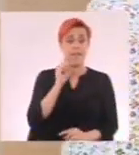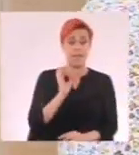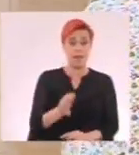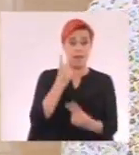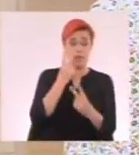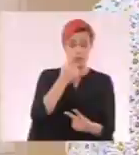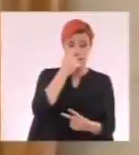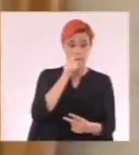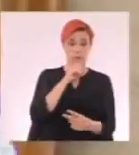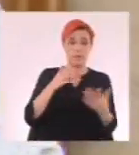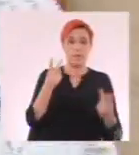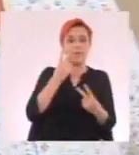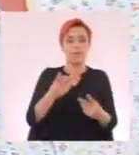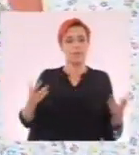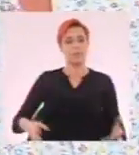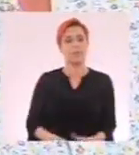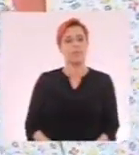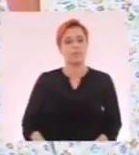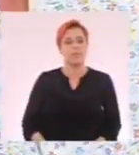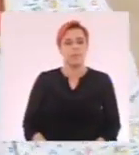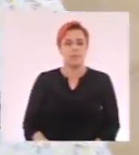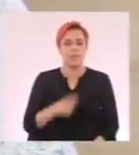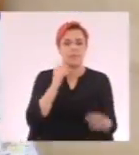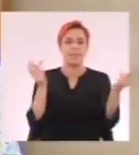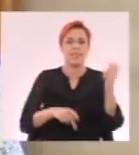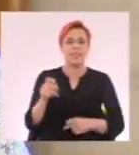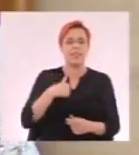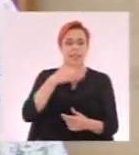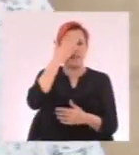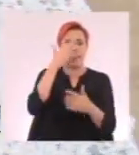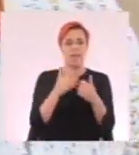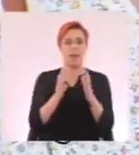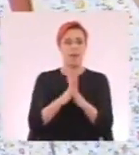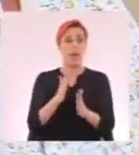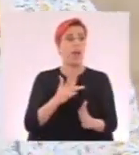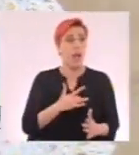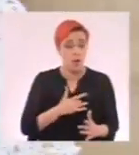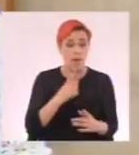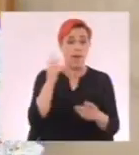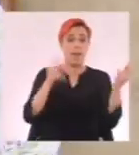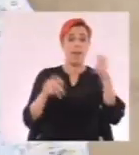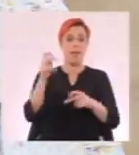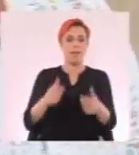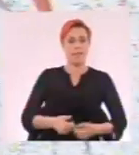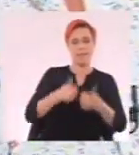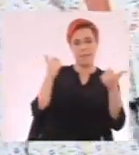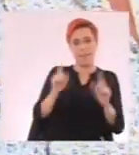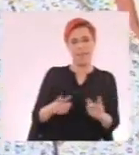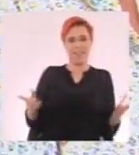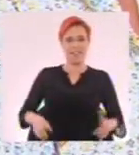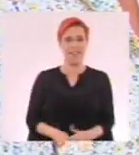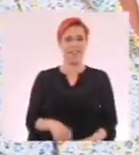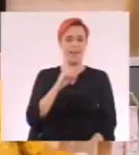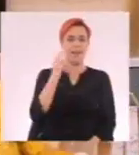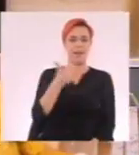muito a pena, se puderem, vão ver. É, são umas atrás das outras, quando nós achamos que adorámos aquele momento, vem outra ainda melhor, é assim. A Bruna